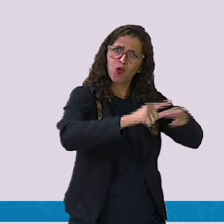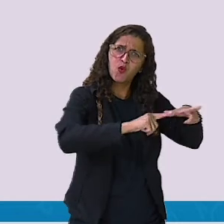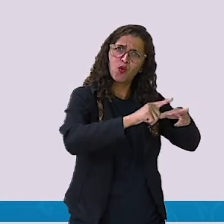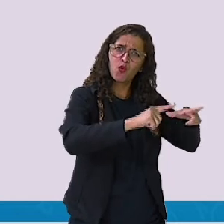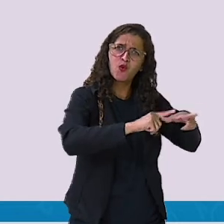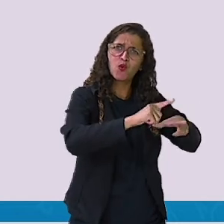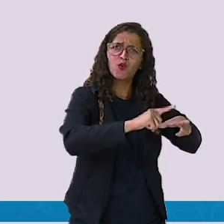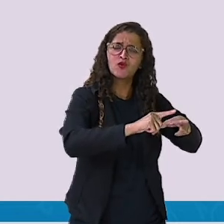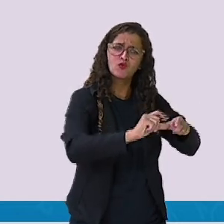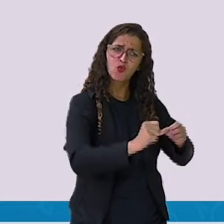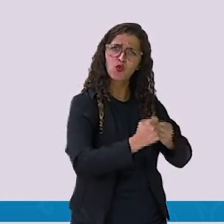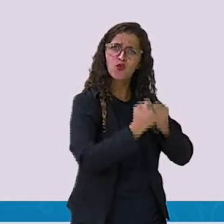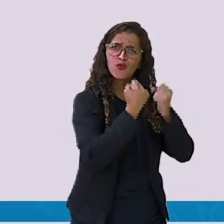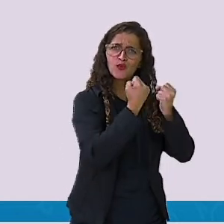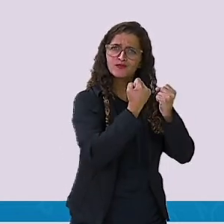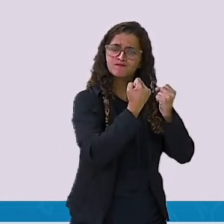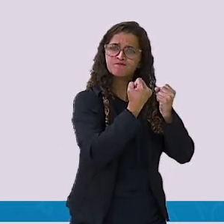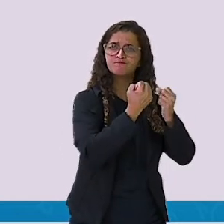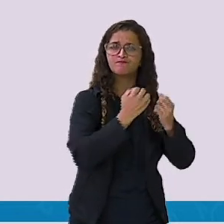ferramentas